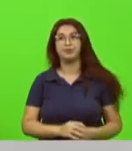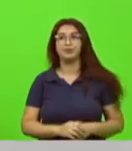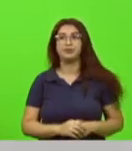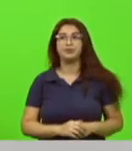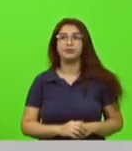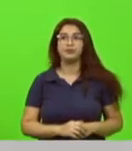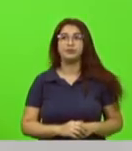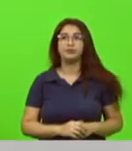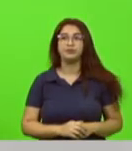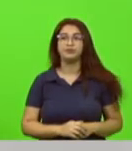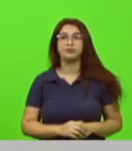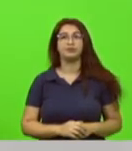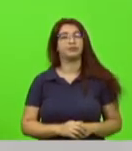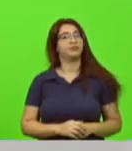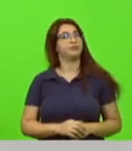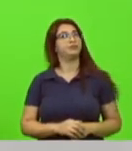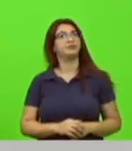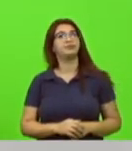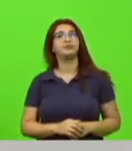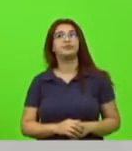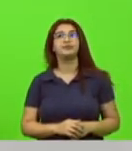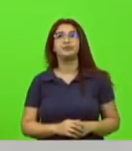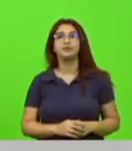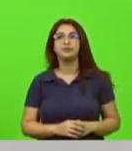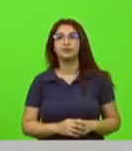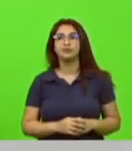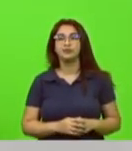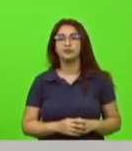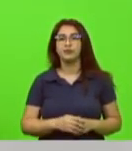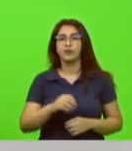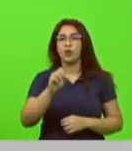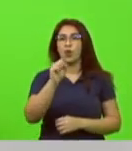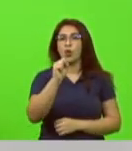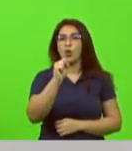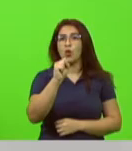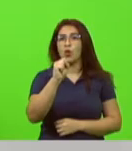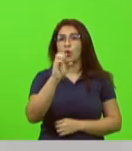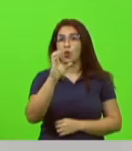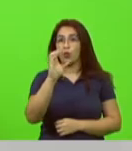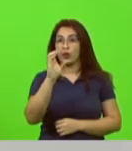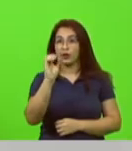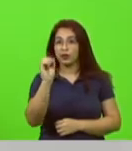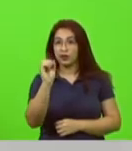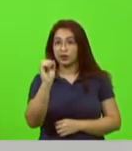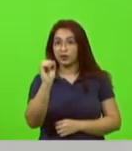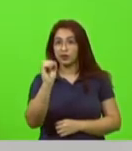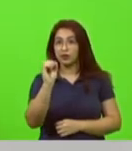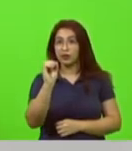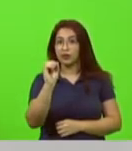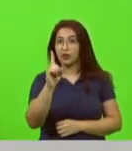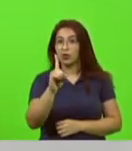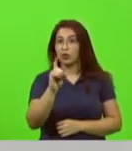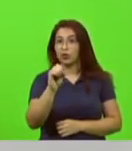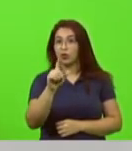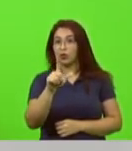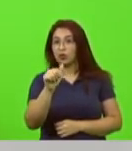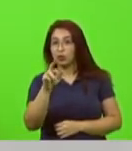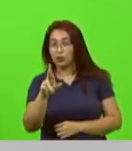Saímos de 80 dólares, o salário do trabalhador, para 400 dólares.